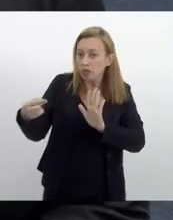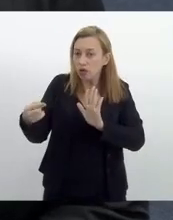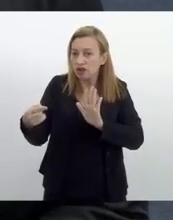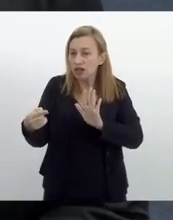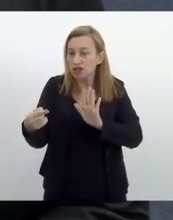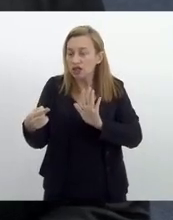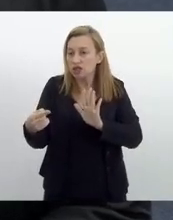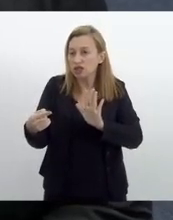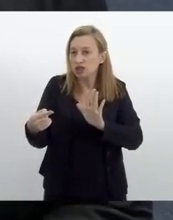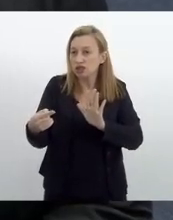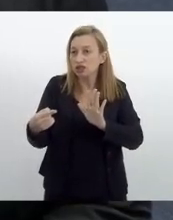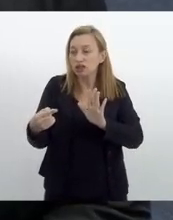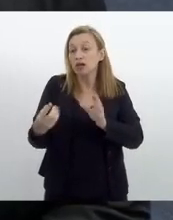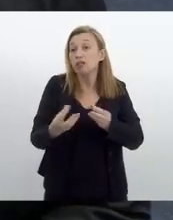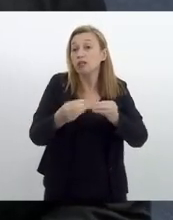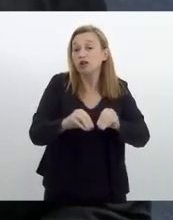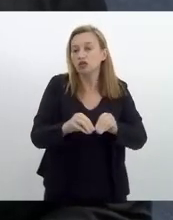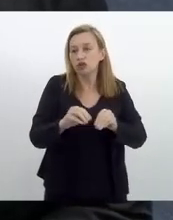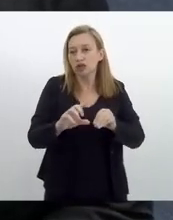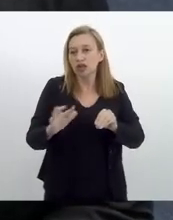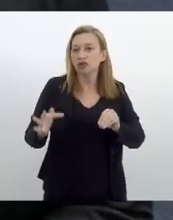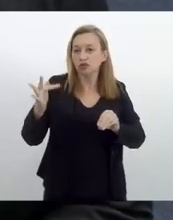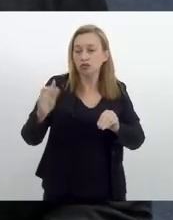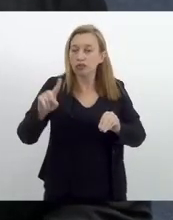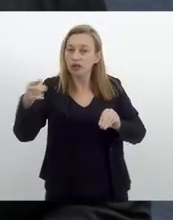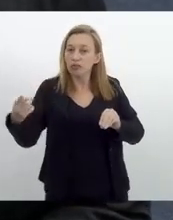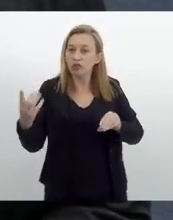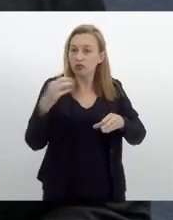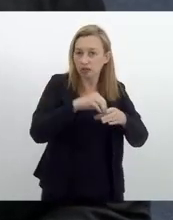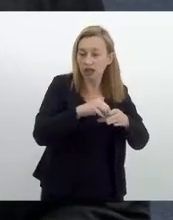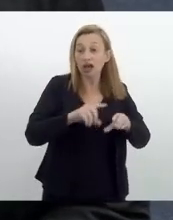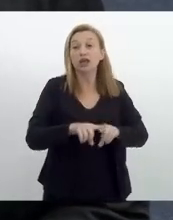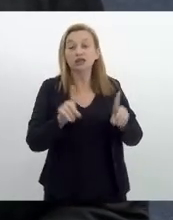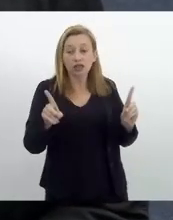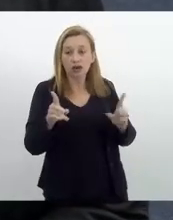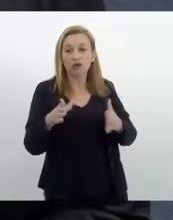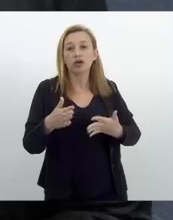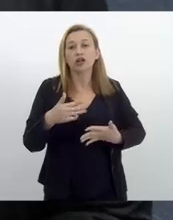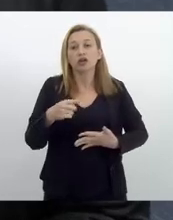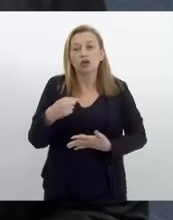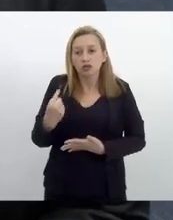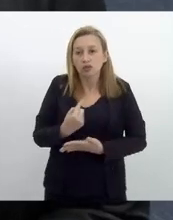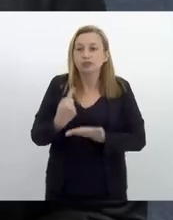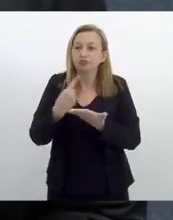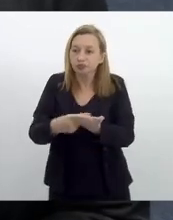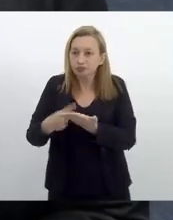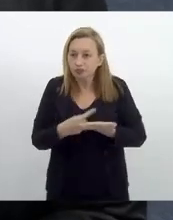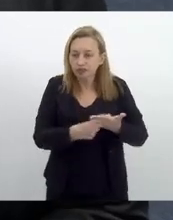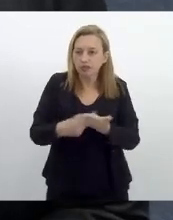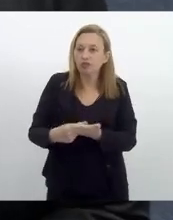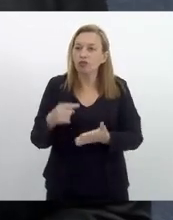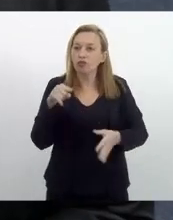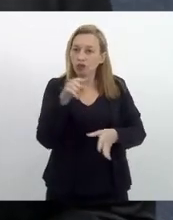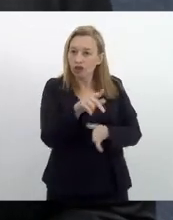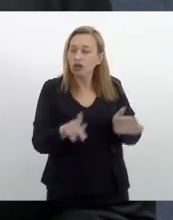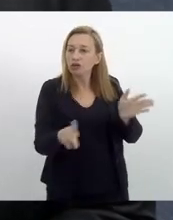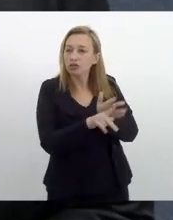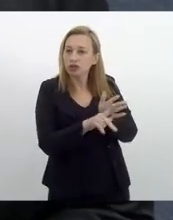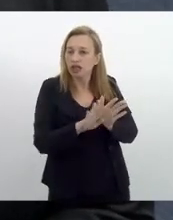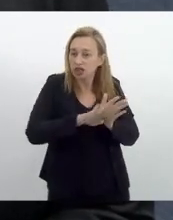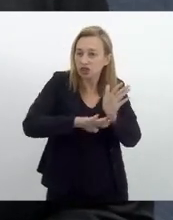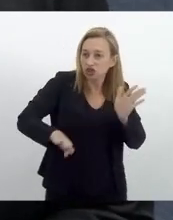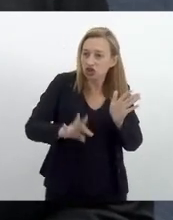constrangimento para que seja implementado. Então, é da nossa parte, tem acordo de que com relação a esse projeto a gente